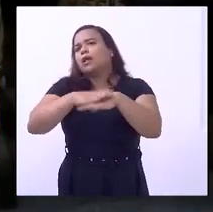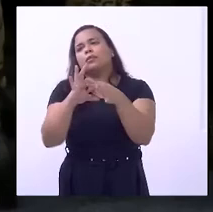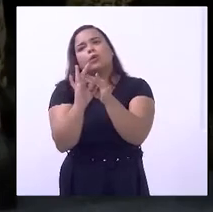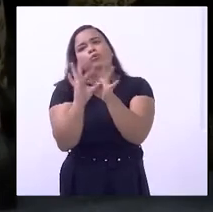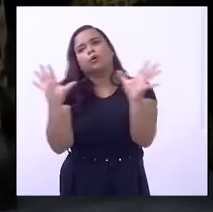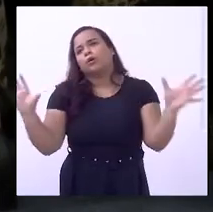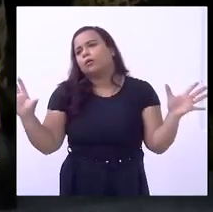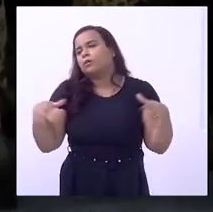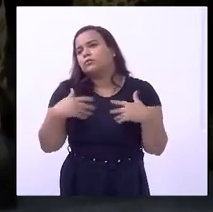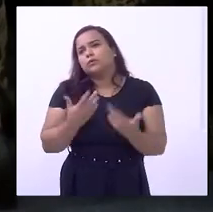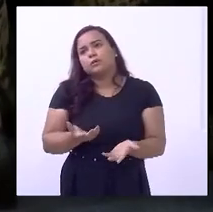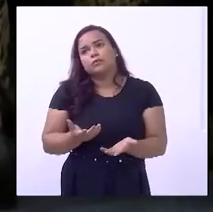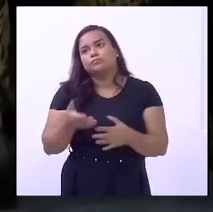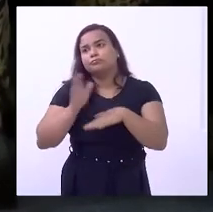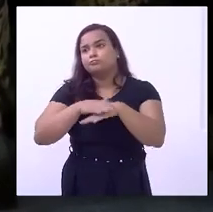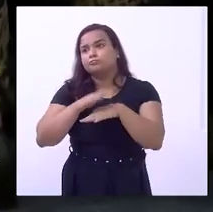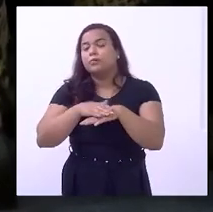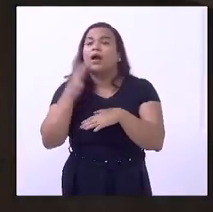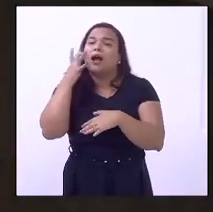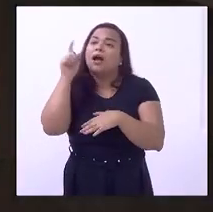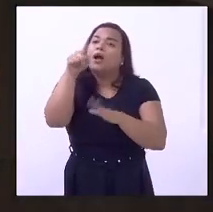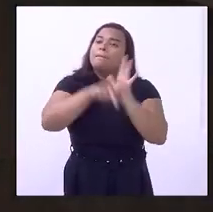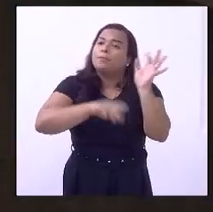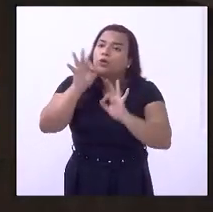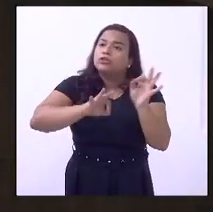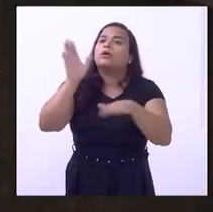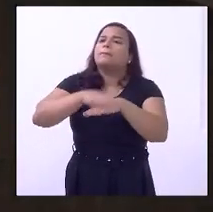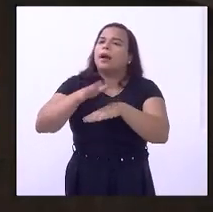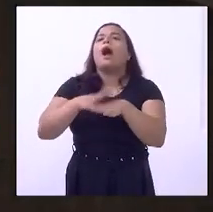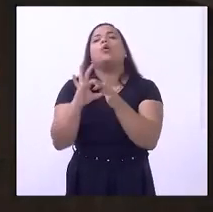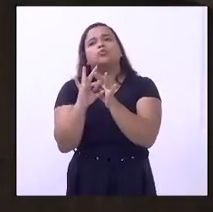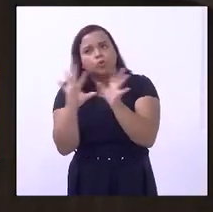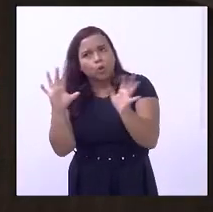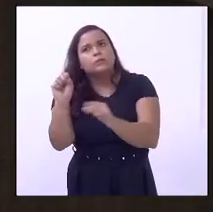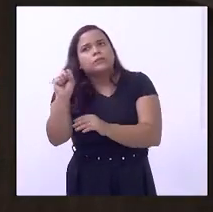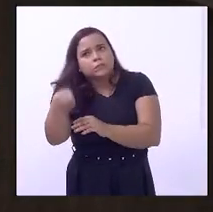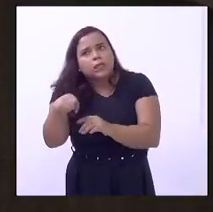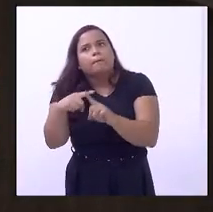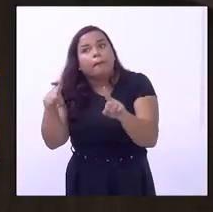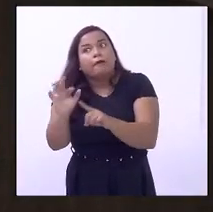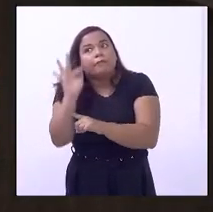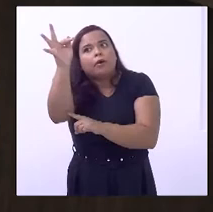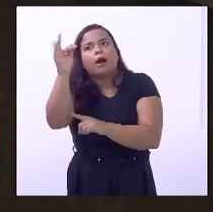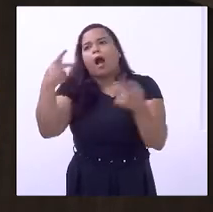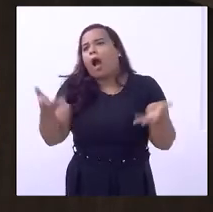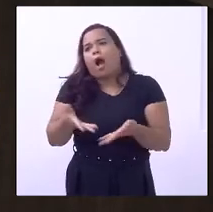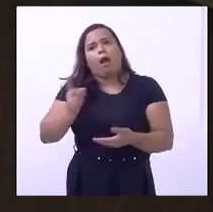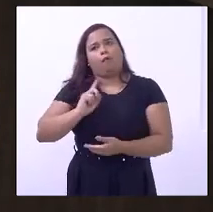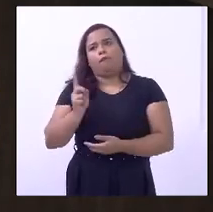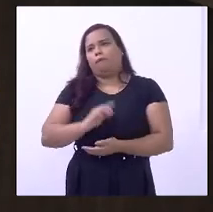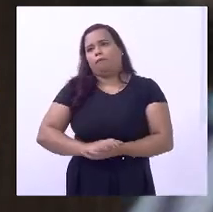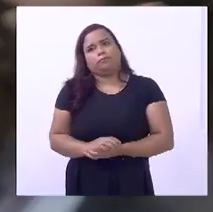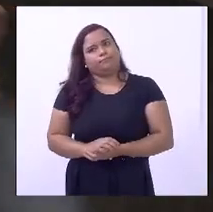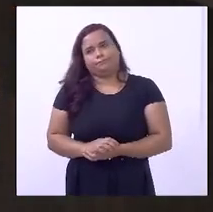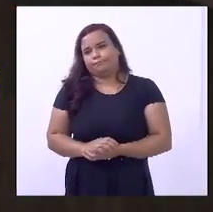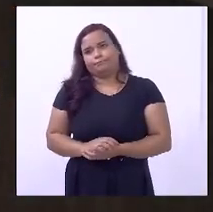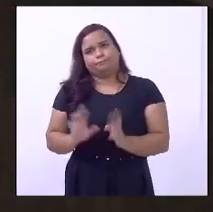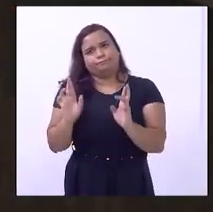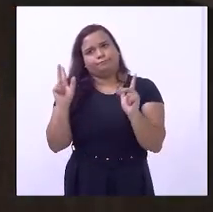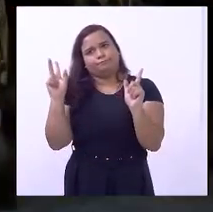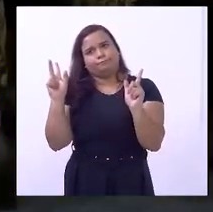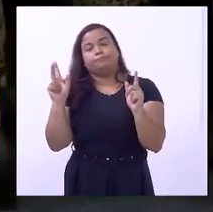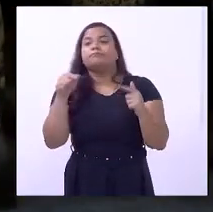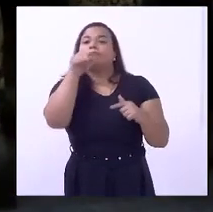para tentar... Eu acho que esse projeto tinha que ser autorizativo para o futuro e não para o que... Pro... Vossa